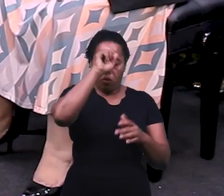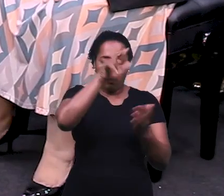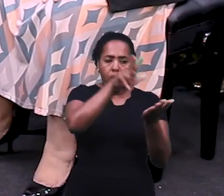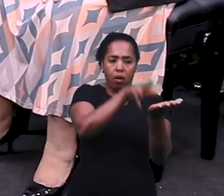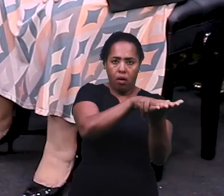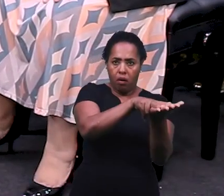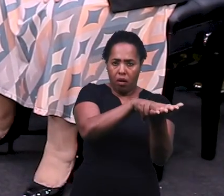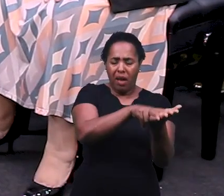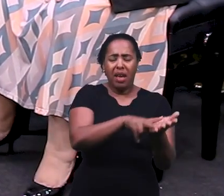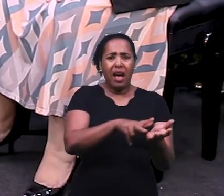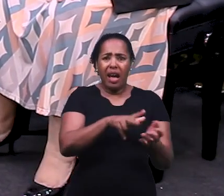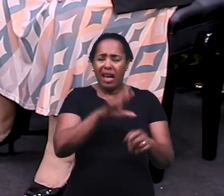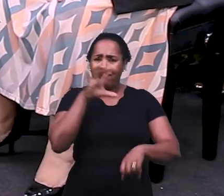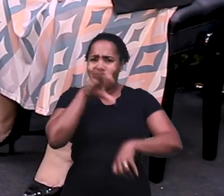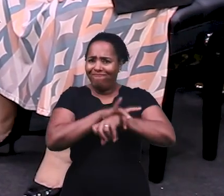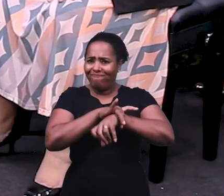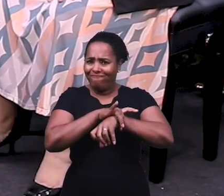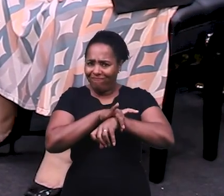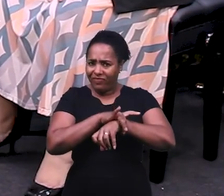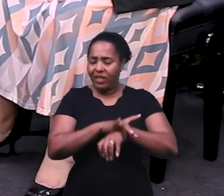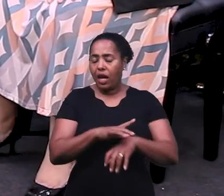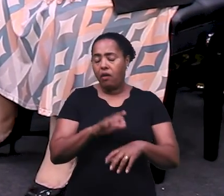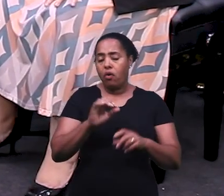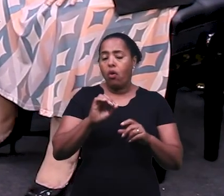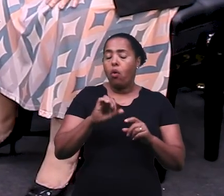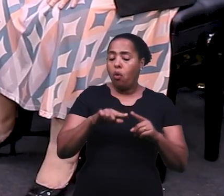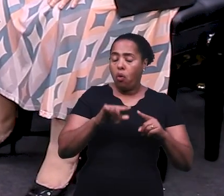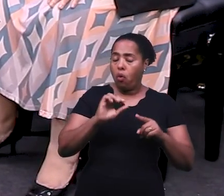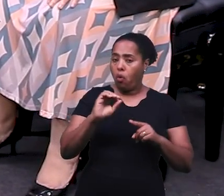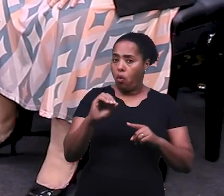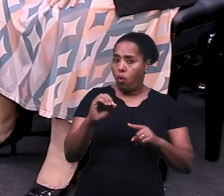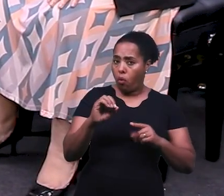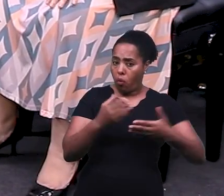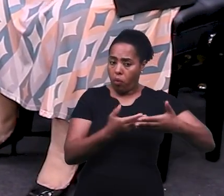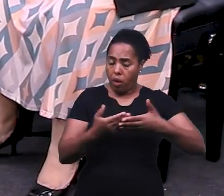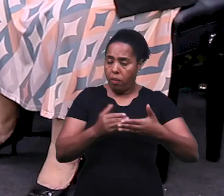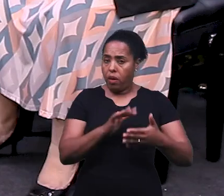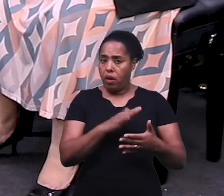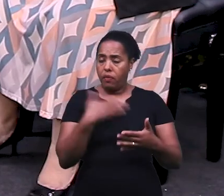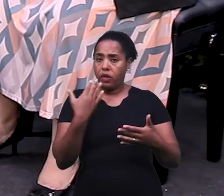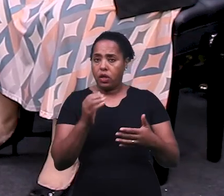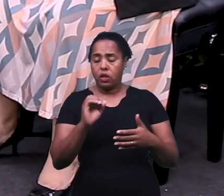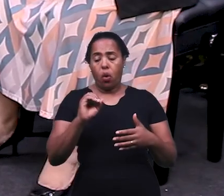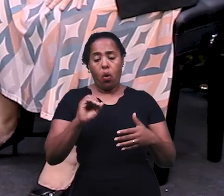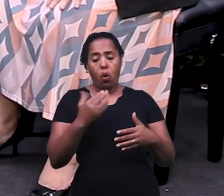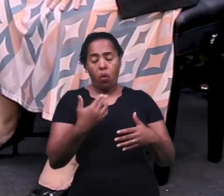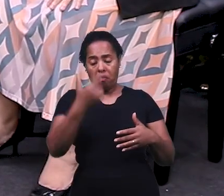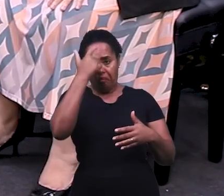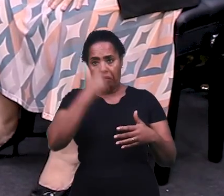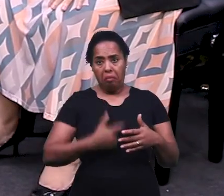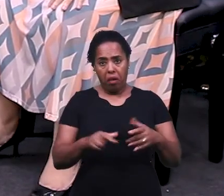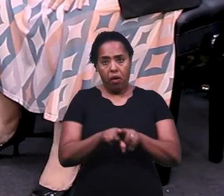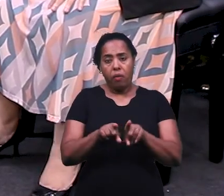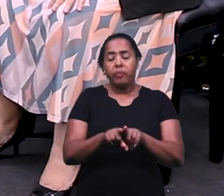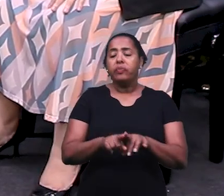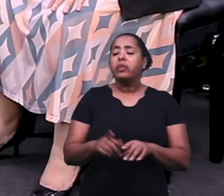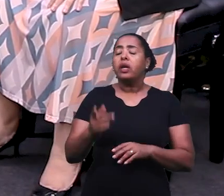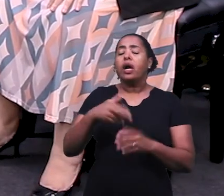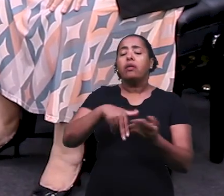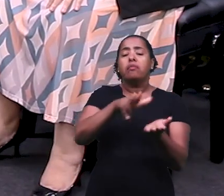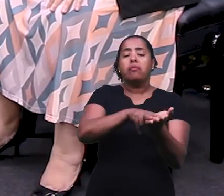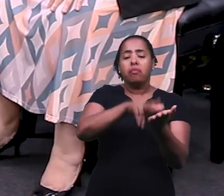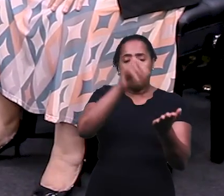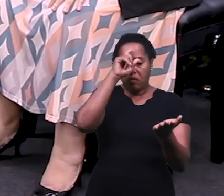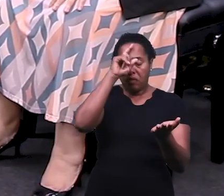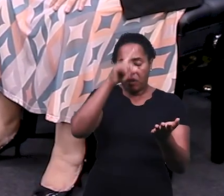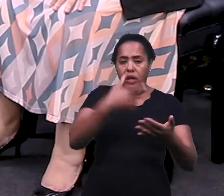internada. Isso que eu fui internada, todo mundo a coisa era bem grave, ou o neném iria falecer ou eu mesma, situação bem difícil.